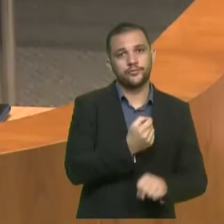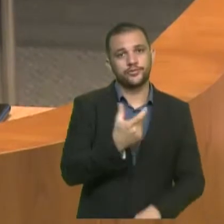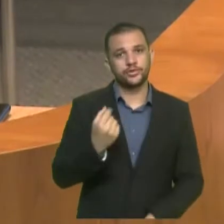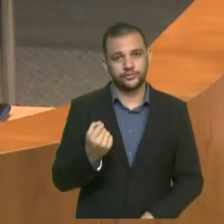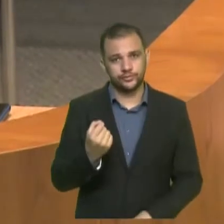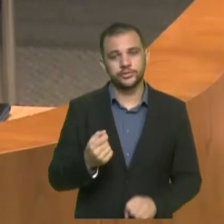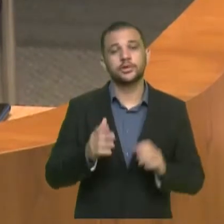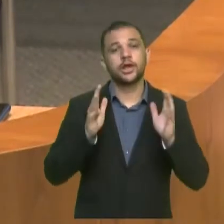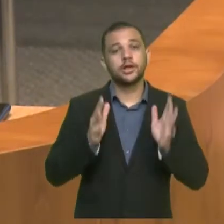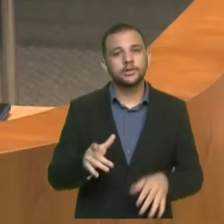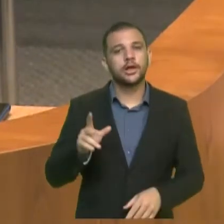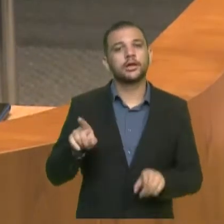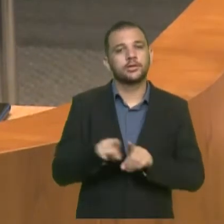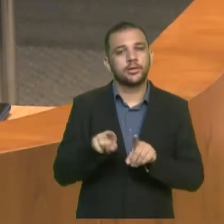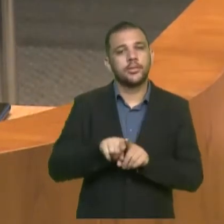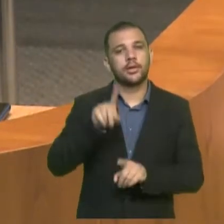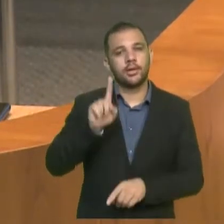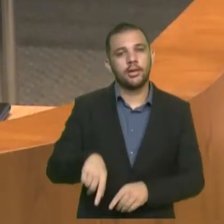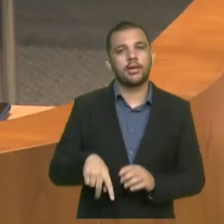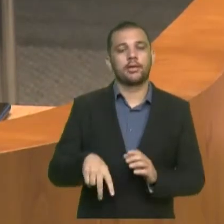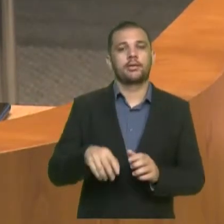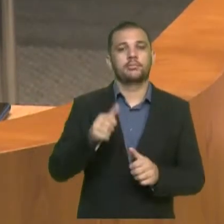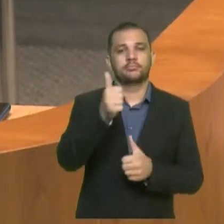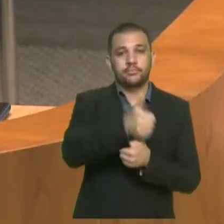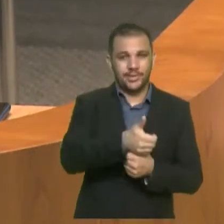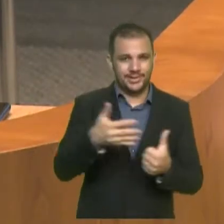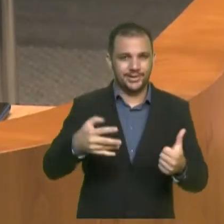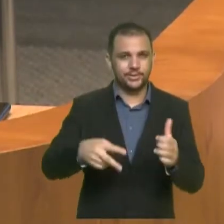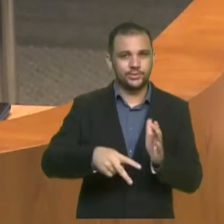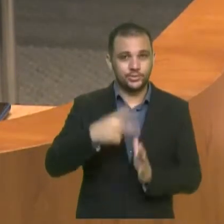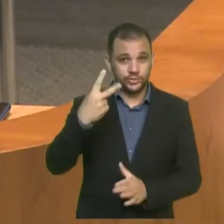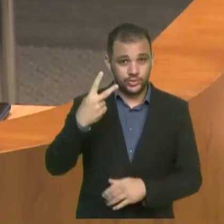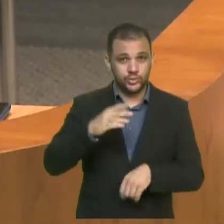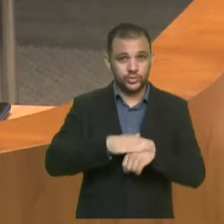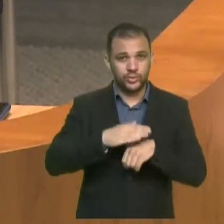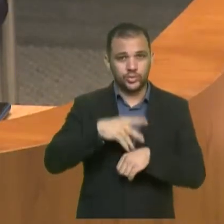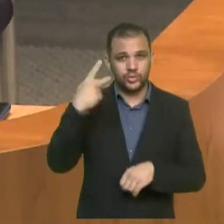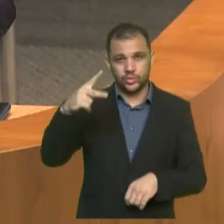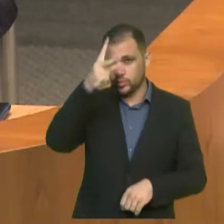do prefeito Edivaldo Holanda Júnior,